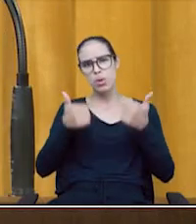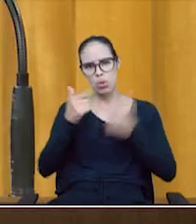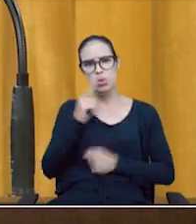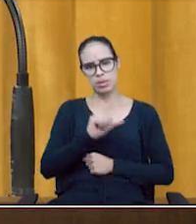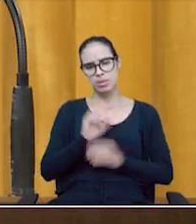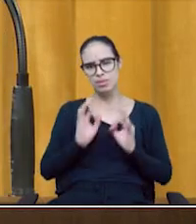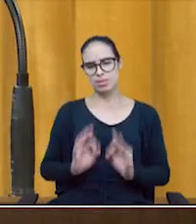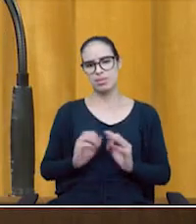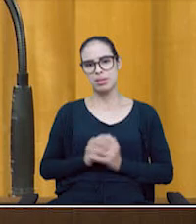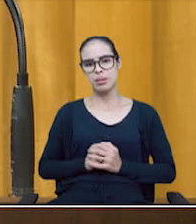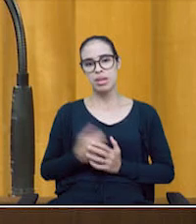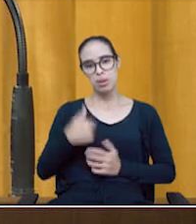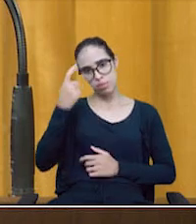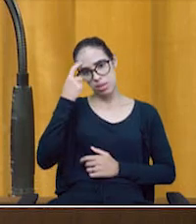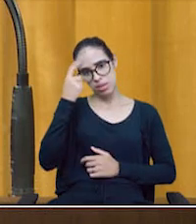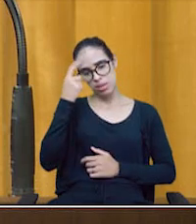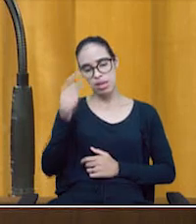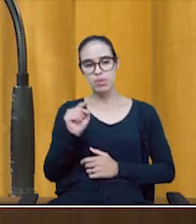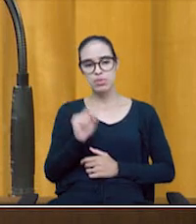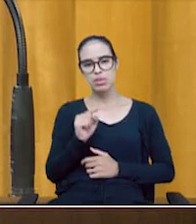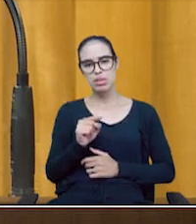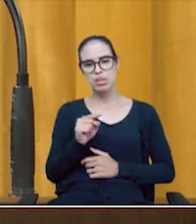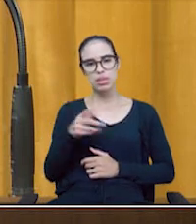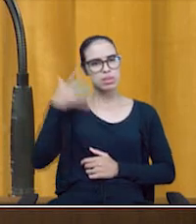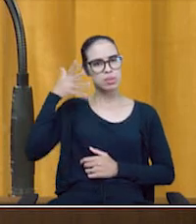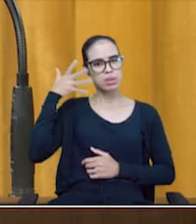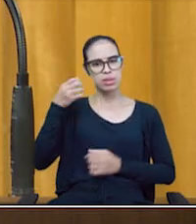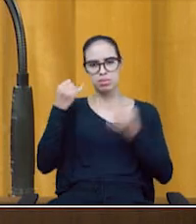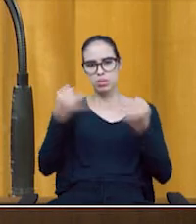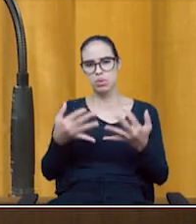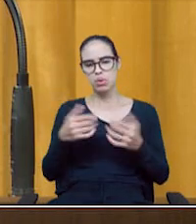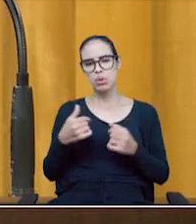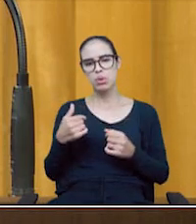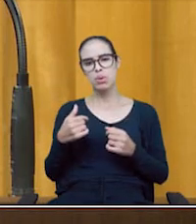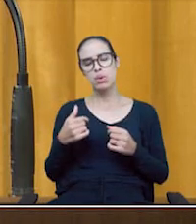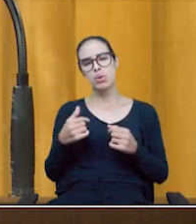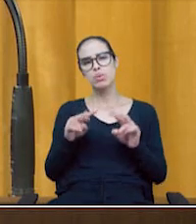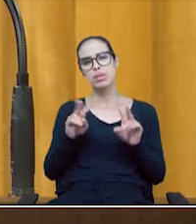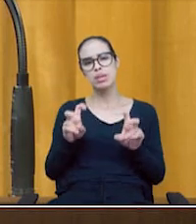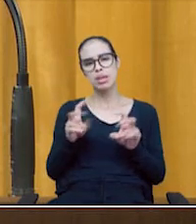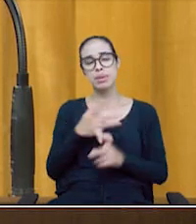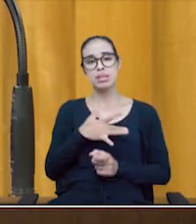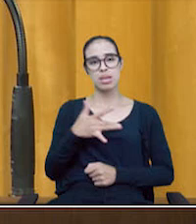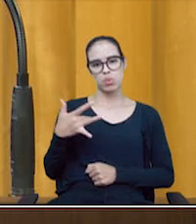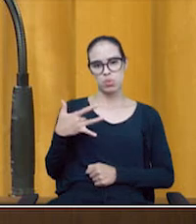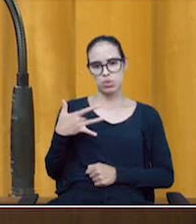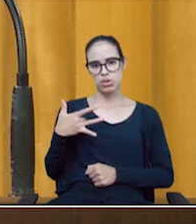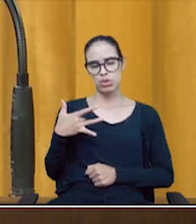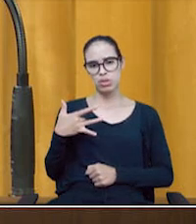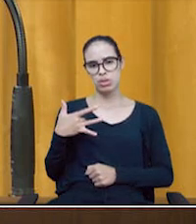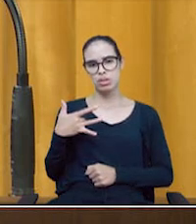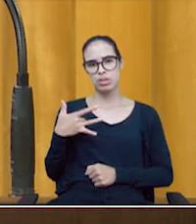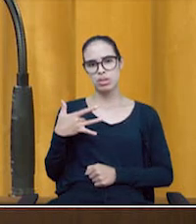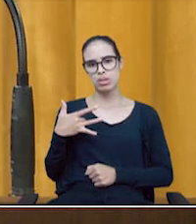fiquei pensando aqui da sua palestra sobre a questão da saúde e essa